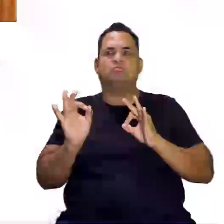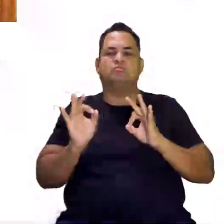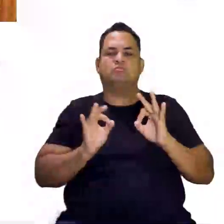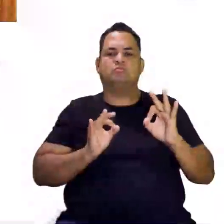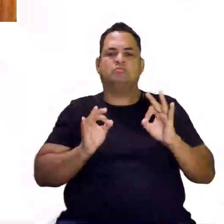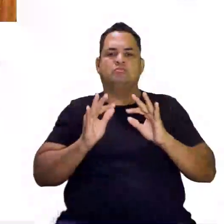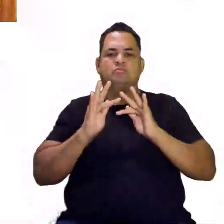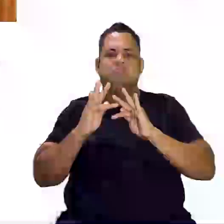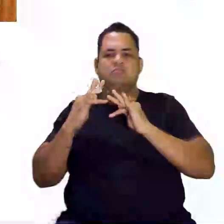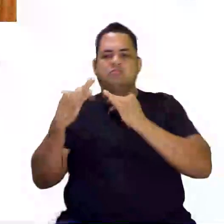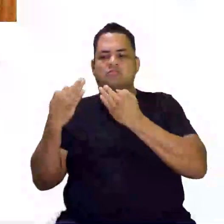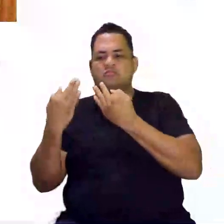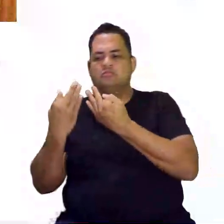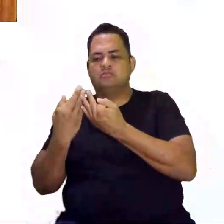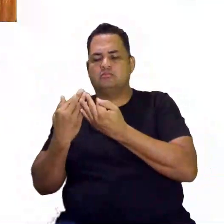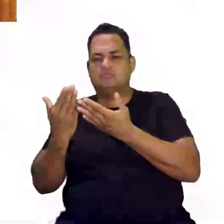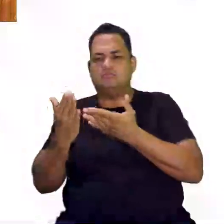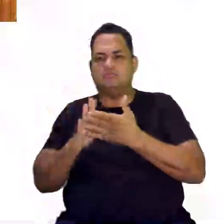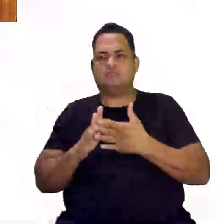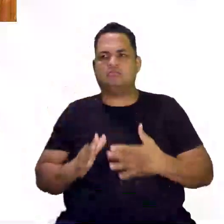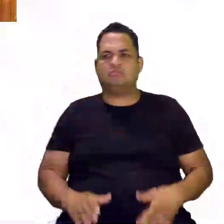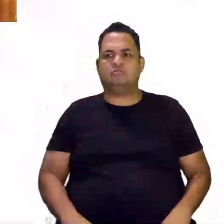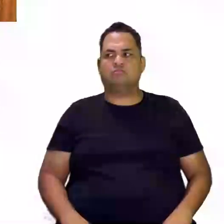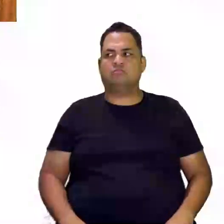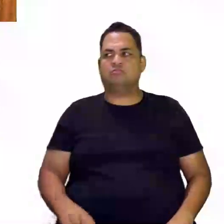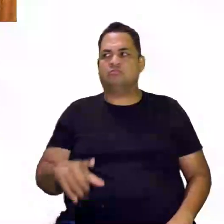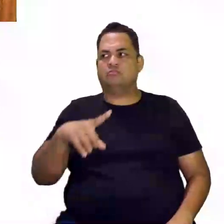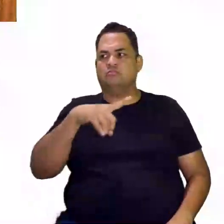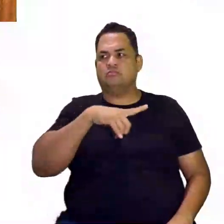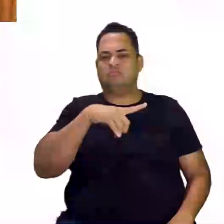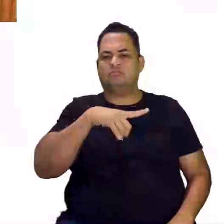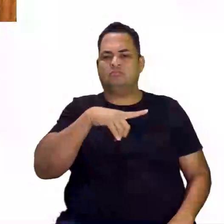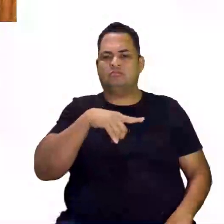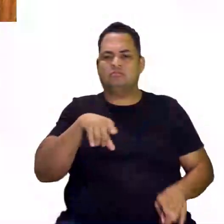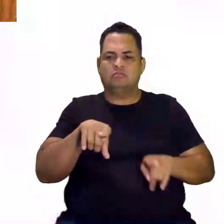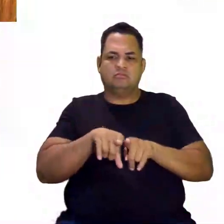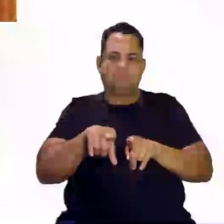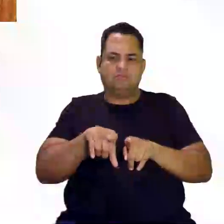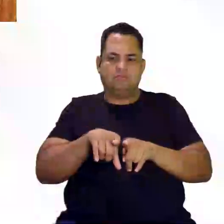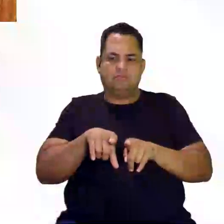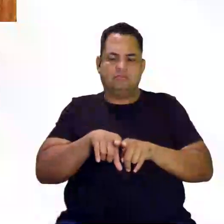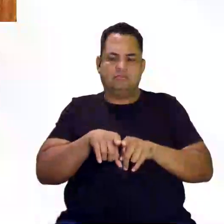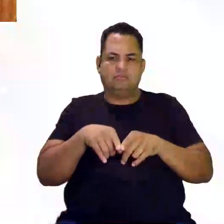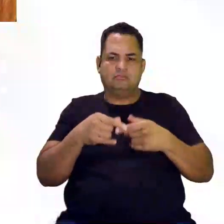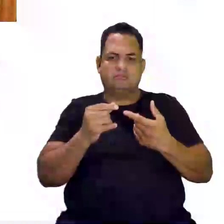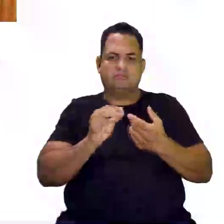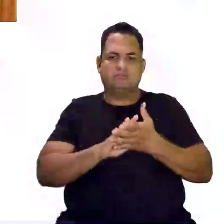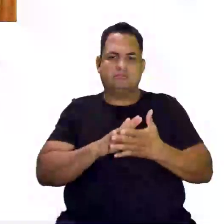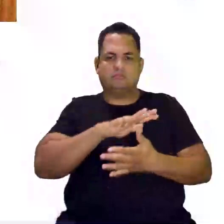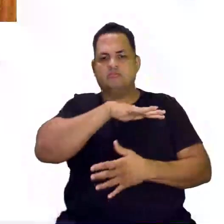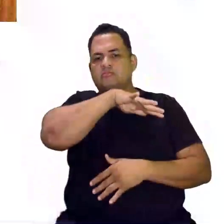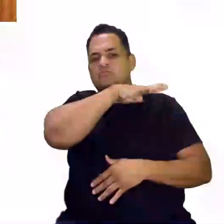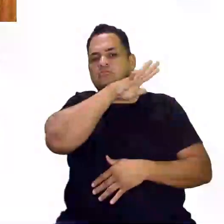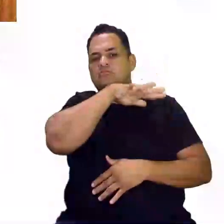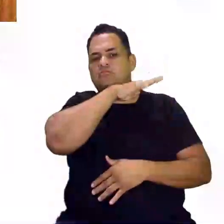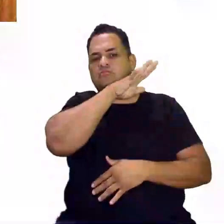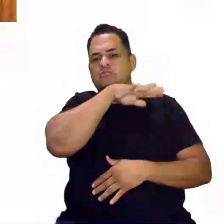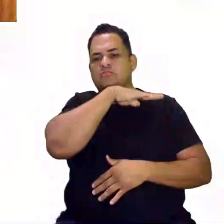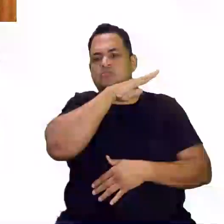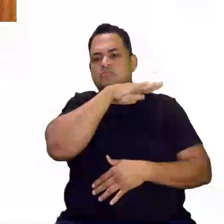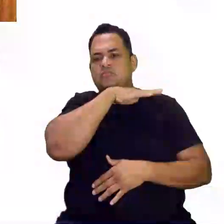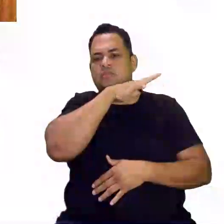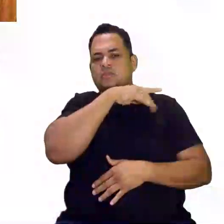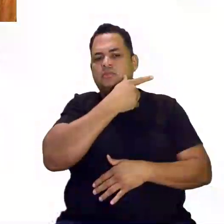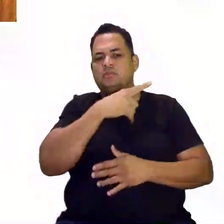unidades familiares. E eles fazem menção, olha lá, ó, dos animais que